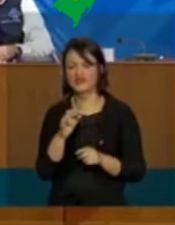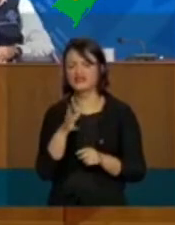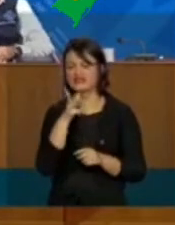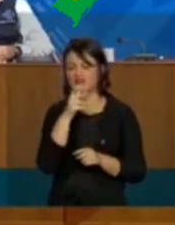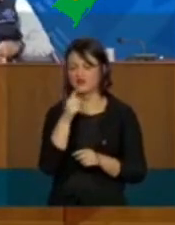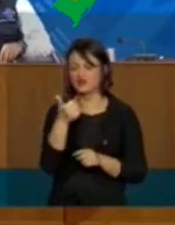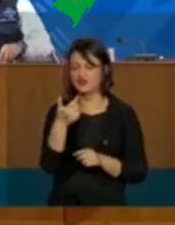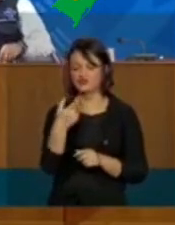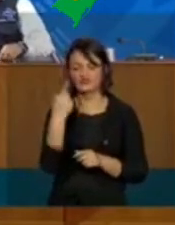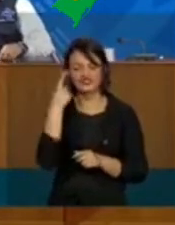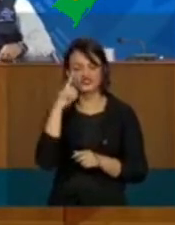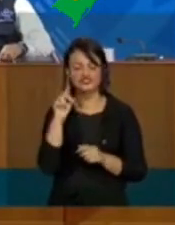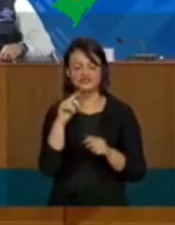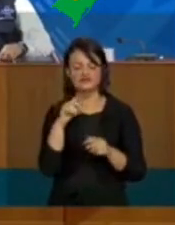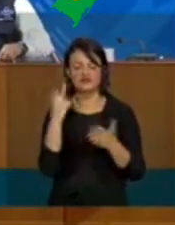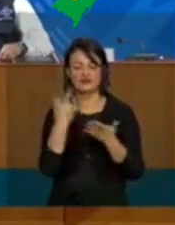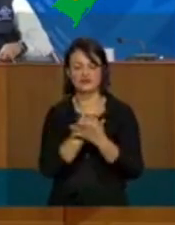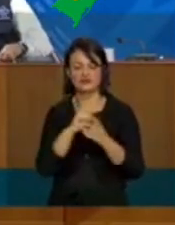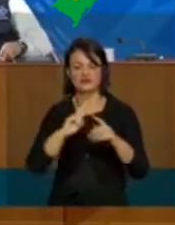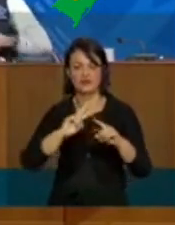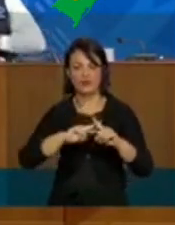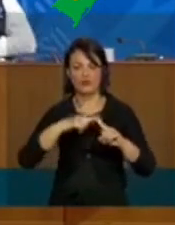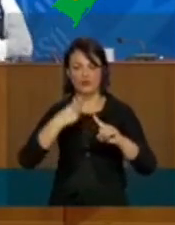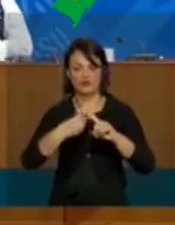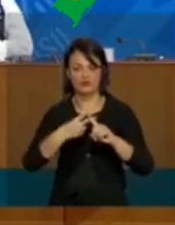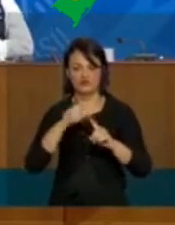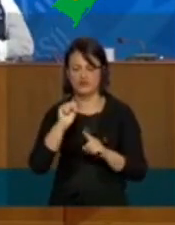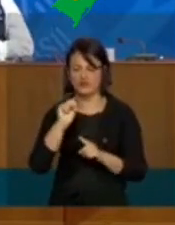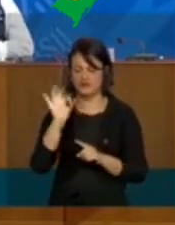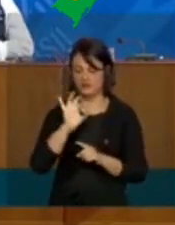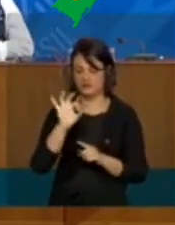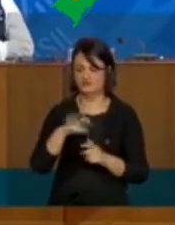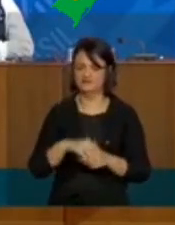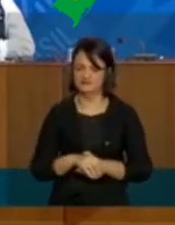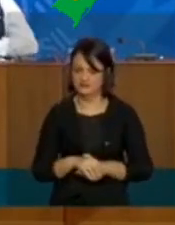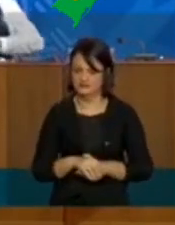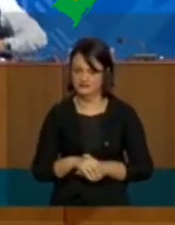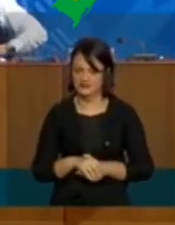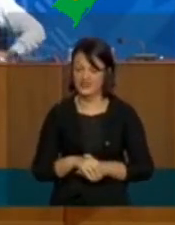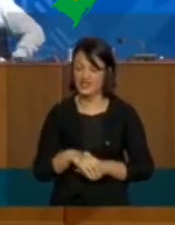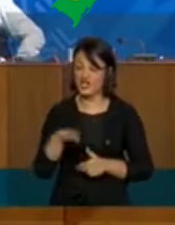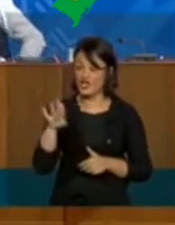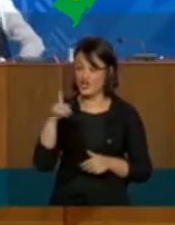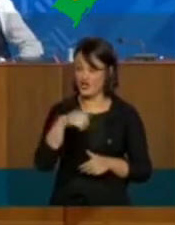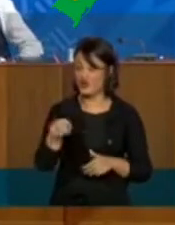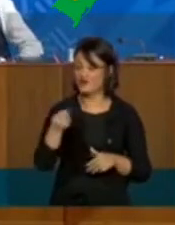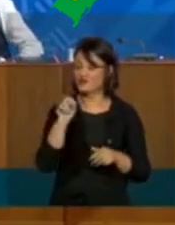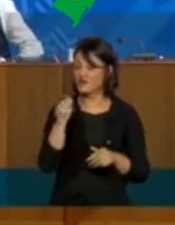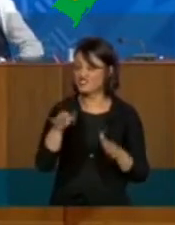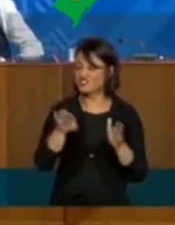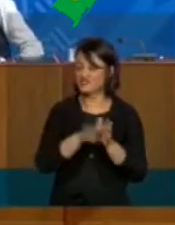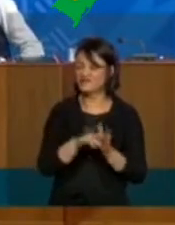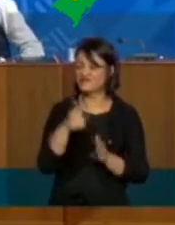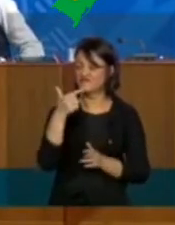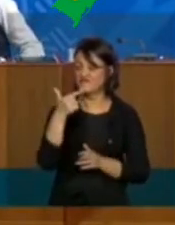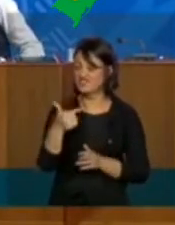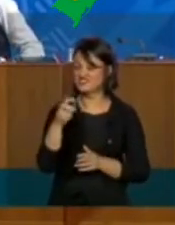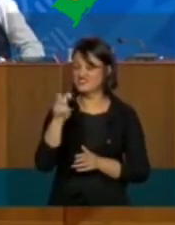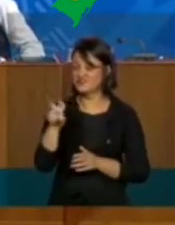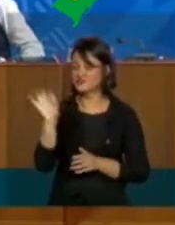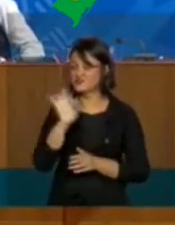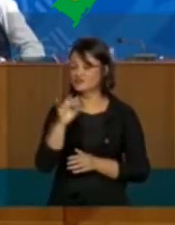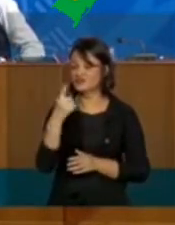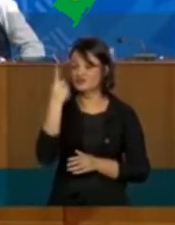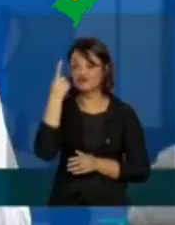12 dias para ter o dobro, se ele mantivesse 8%. Nós já chegamos a ter 25%